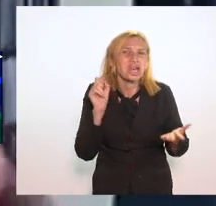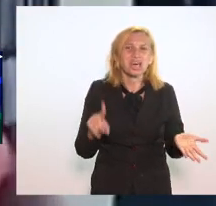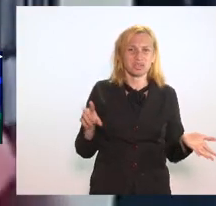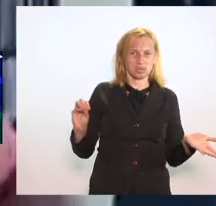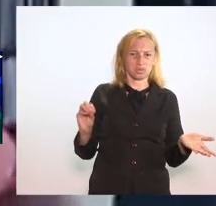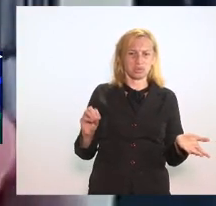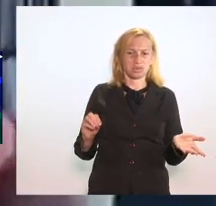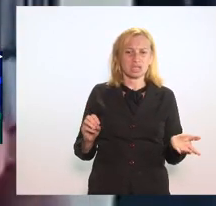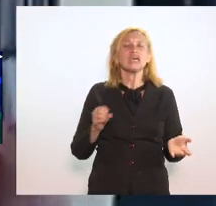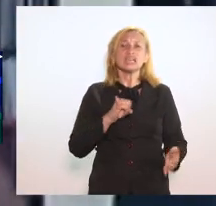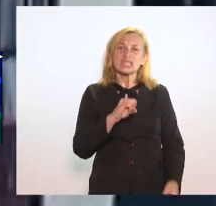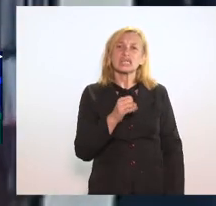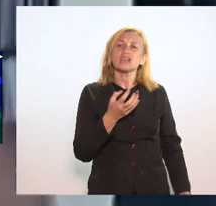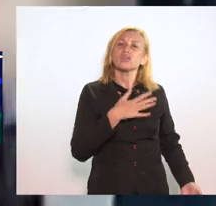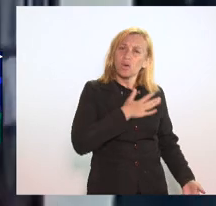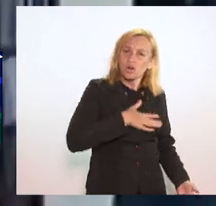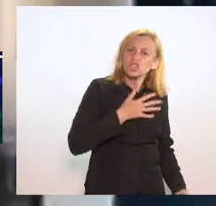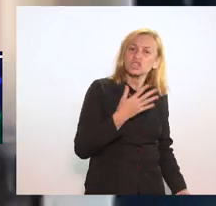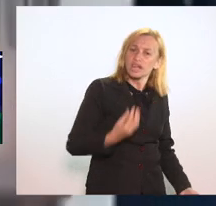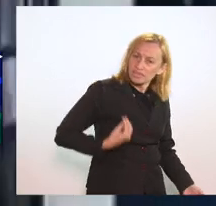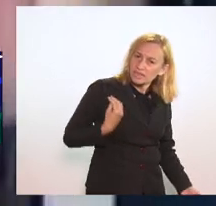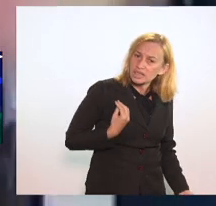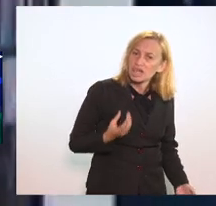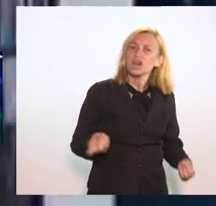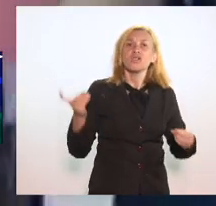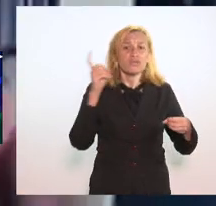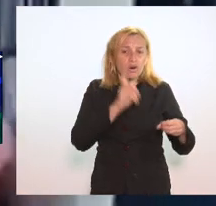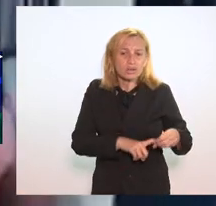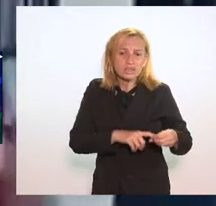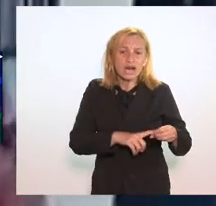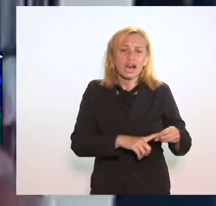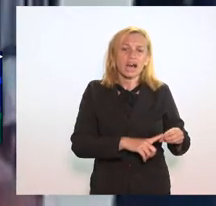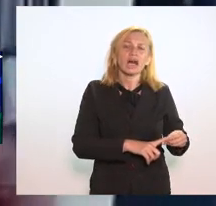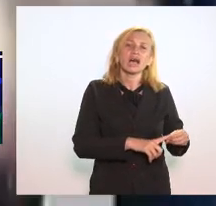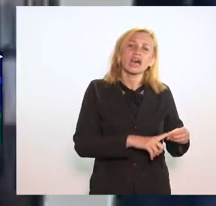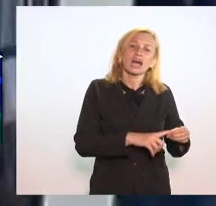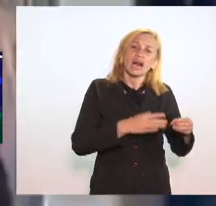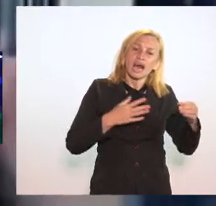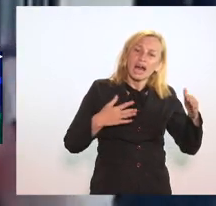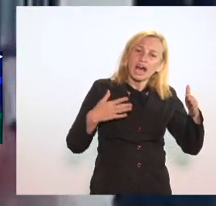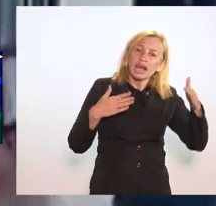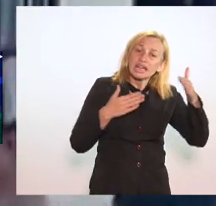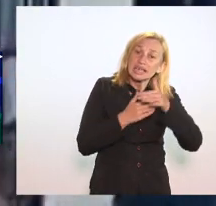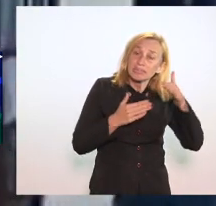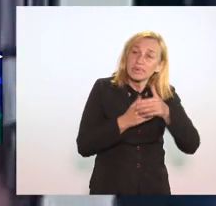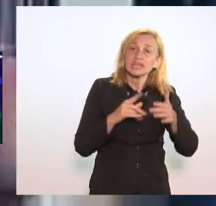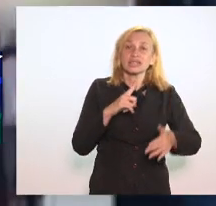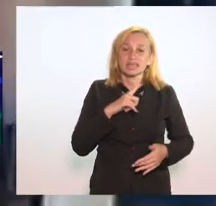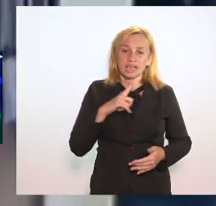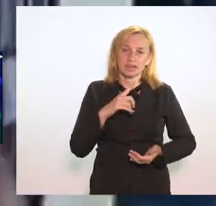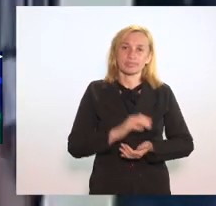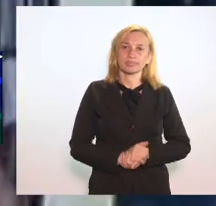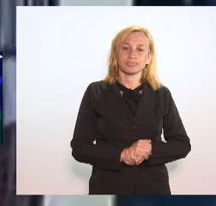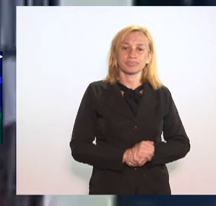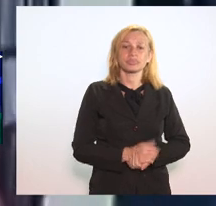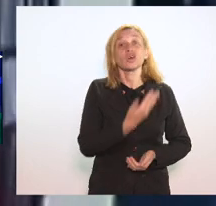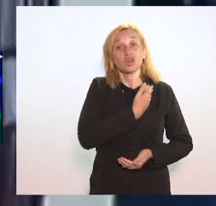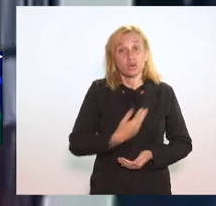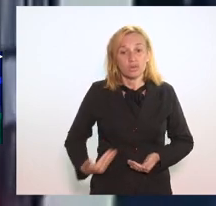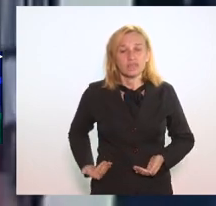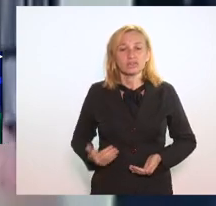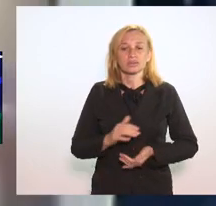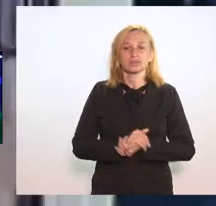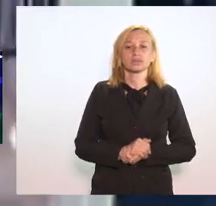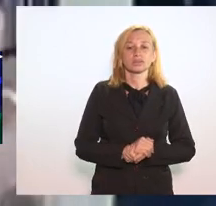então se é por favor da vida vamos voltar pelas restrições é inscrições e o governador